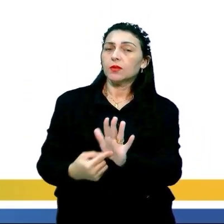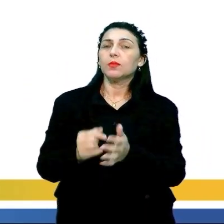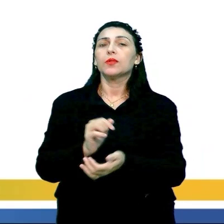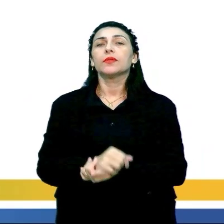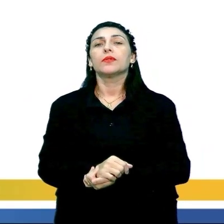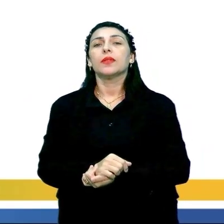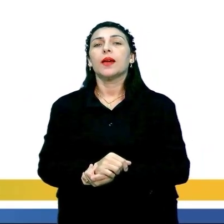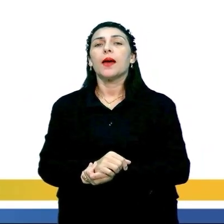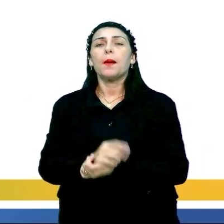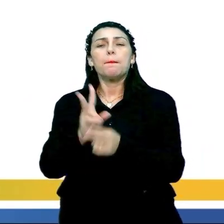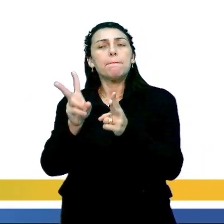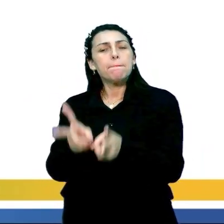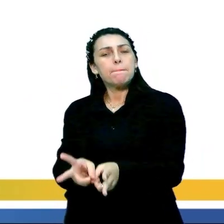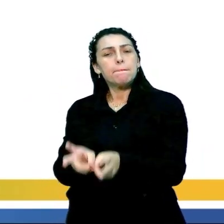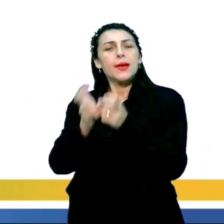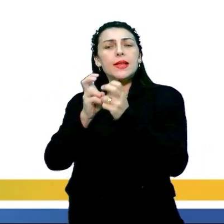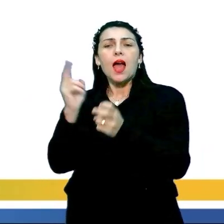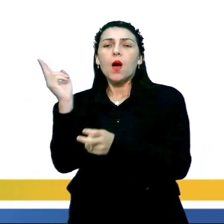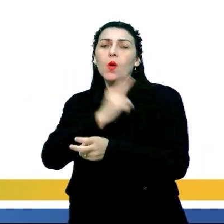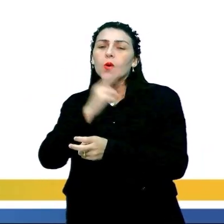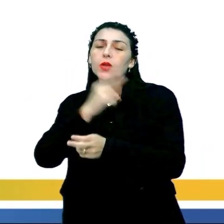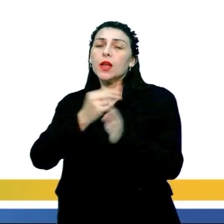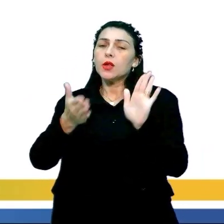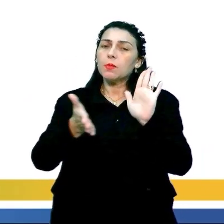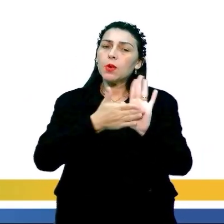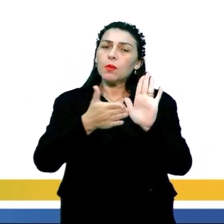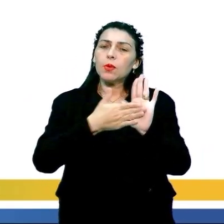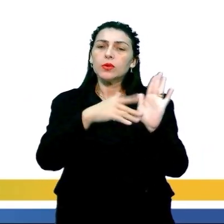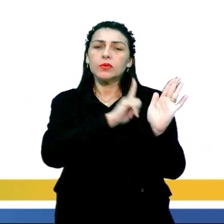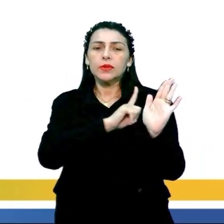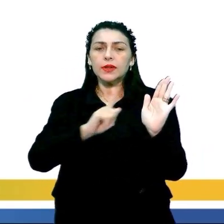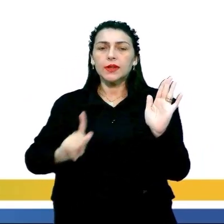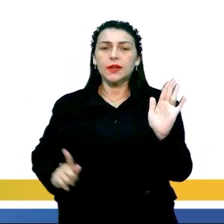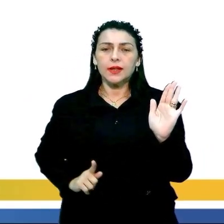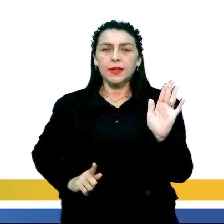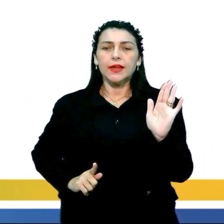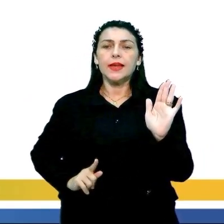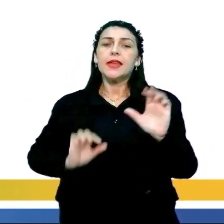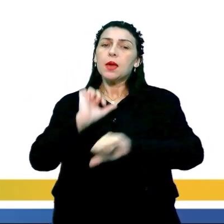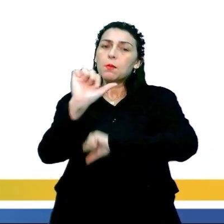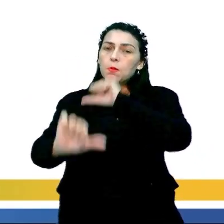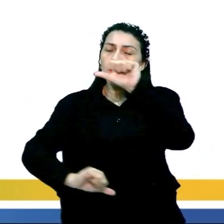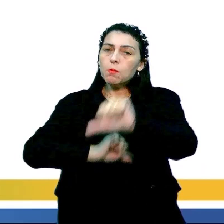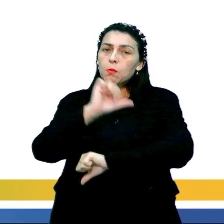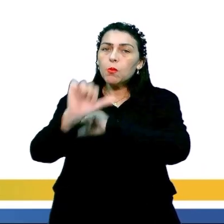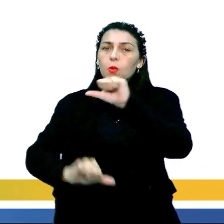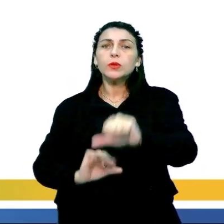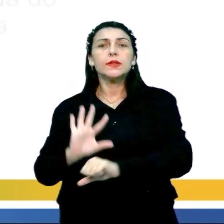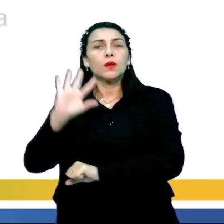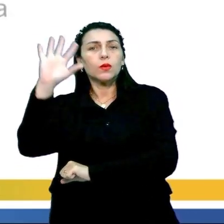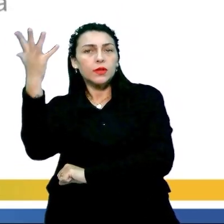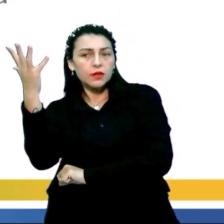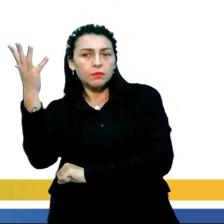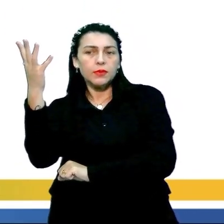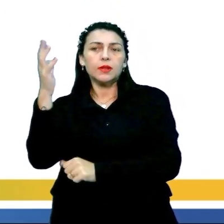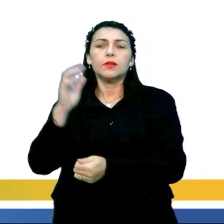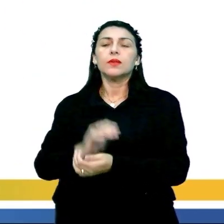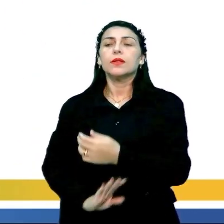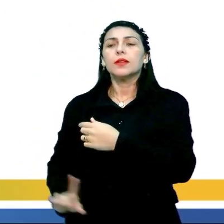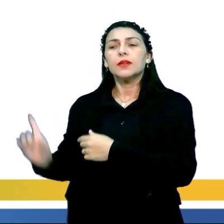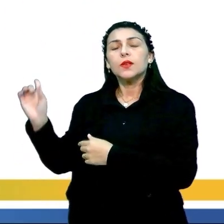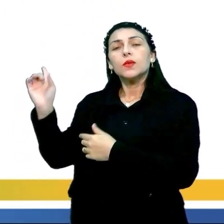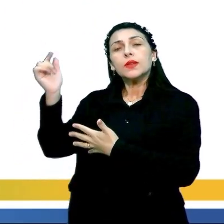exposto, denota-se a urgência de propostas governamentais que alterem esse quadro. E eu marquei aí